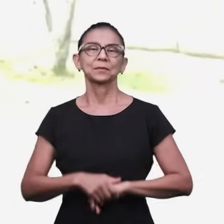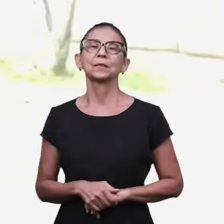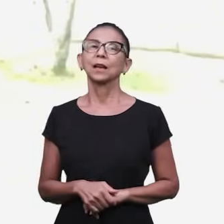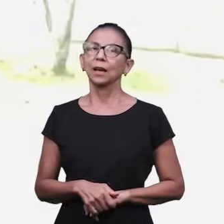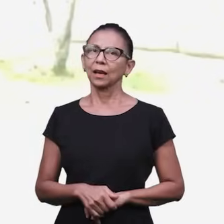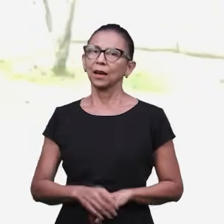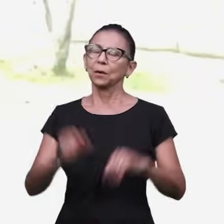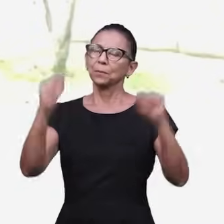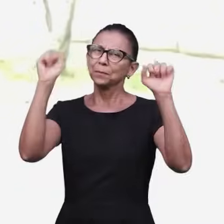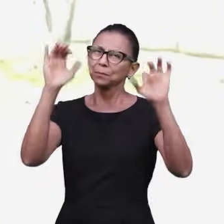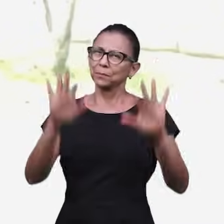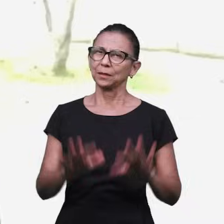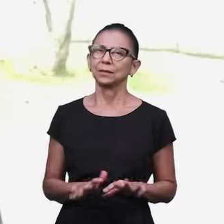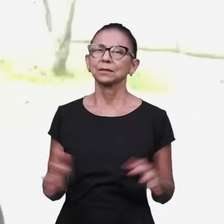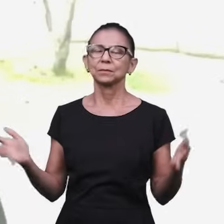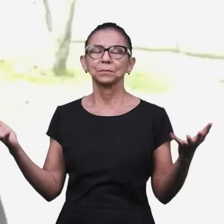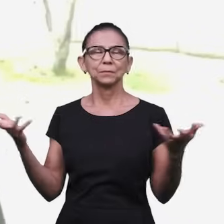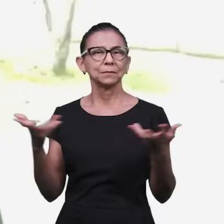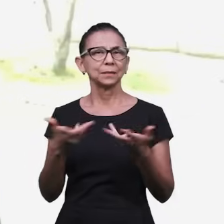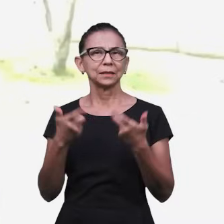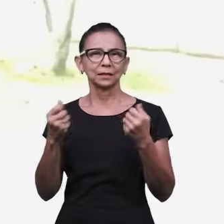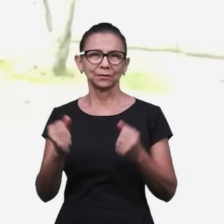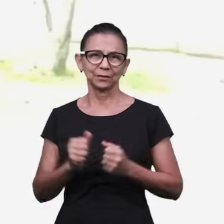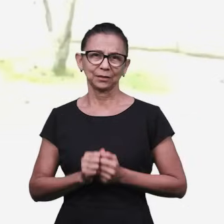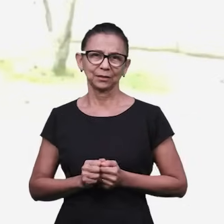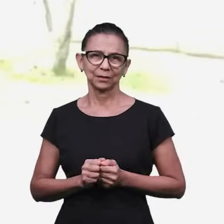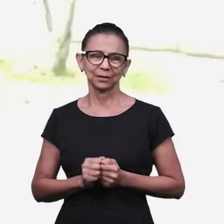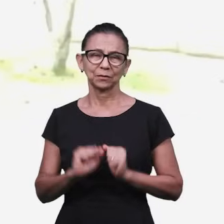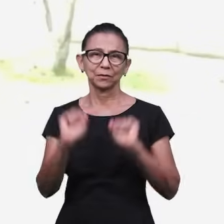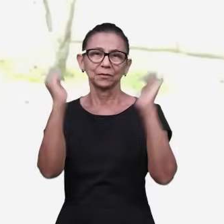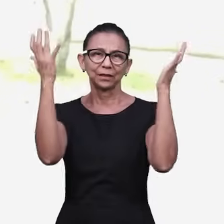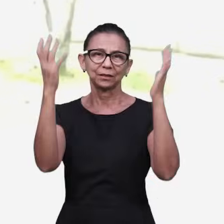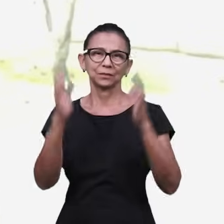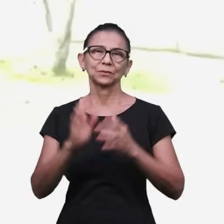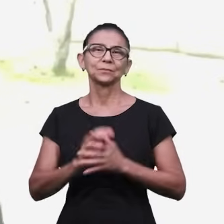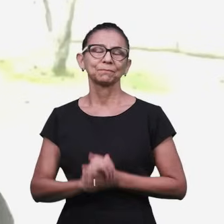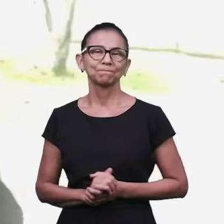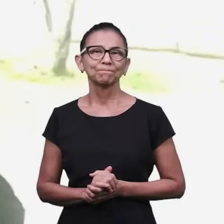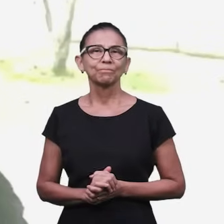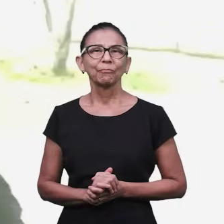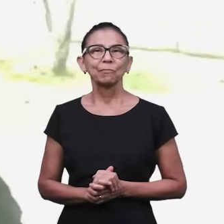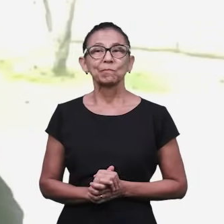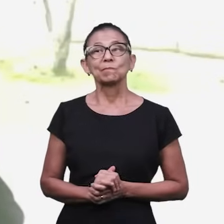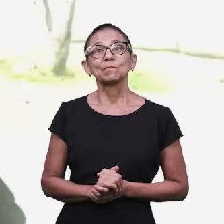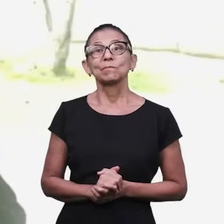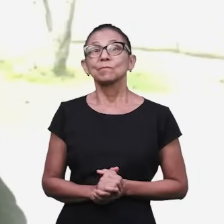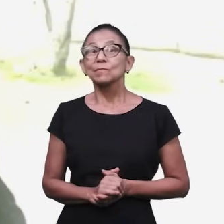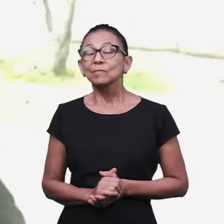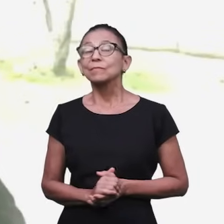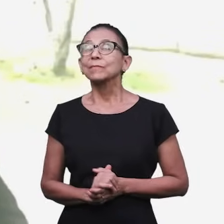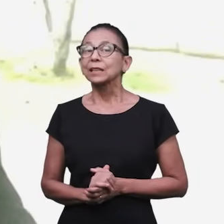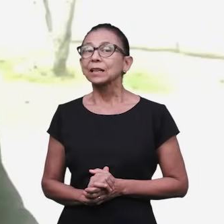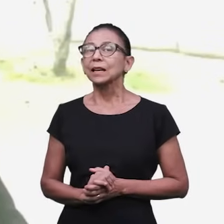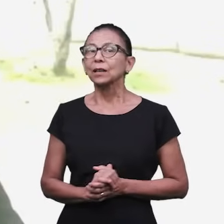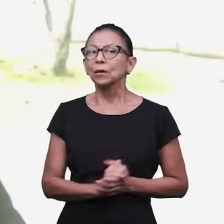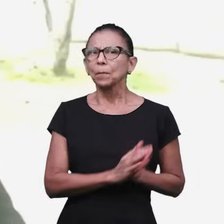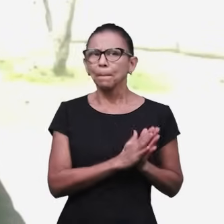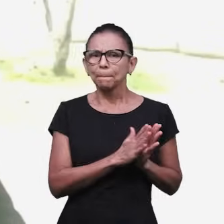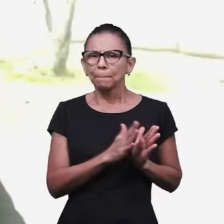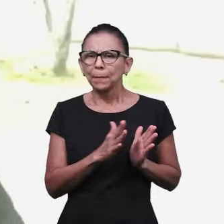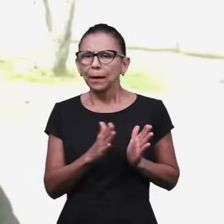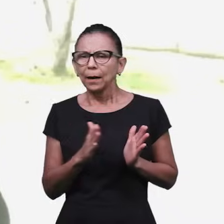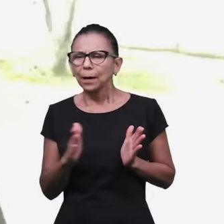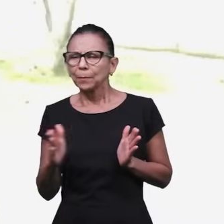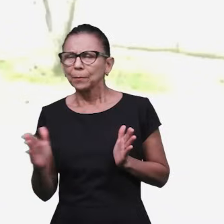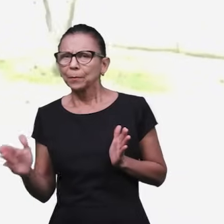bênção maravilhosa que foi o evento Trombetas e Festas 3 aqui na nossa área. Depois de um longo período de preparação para este grande